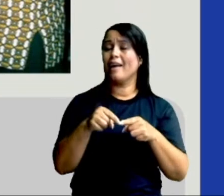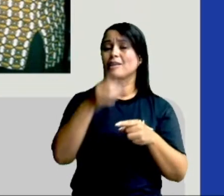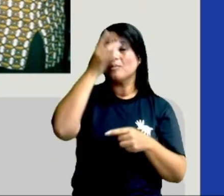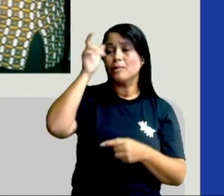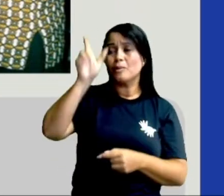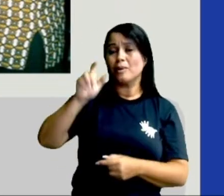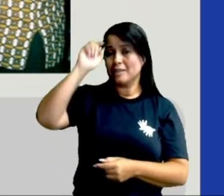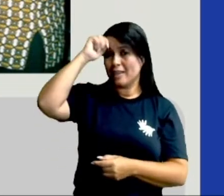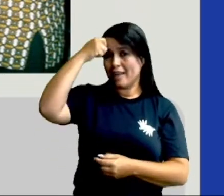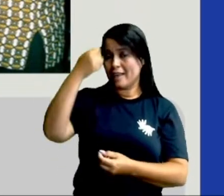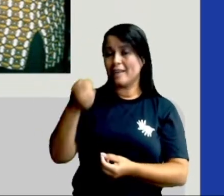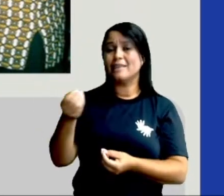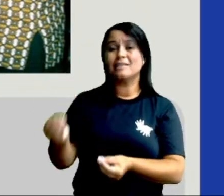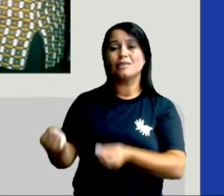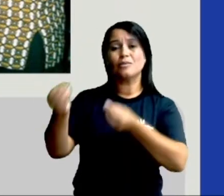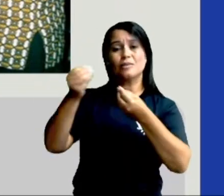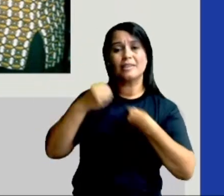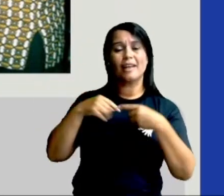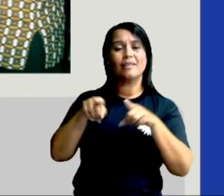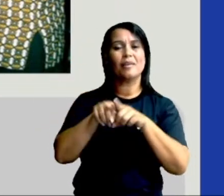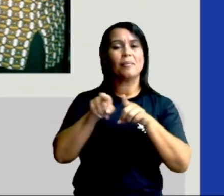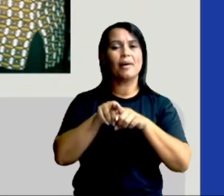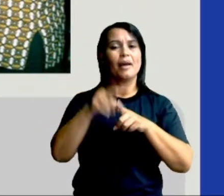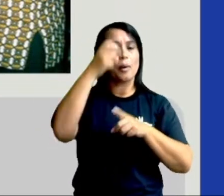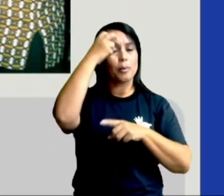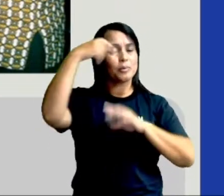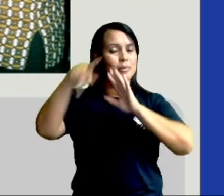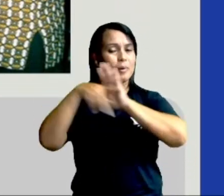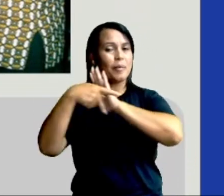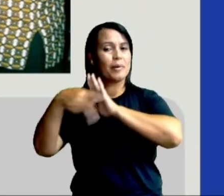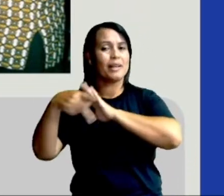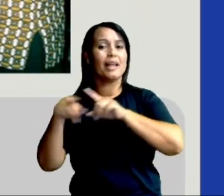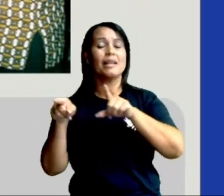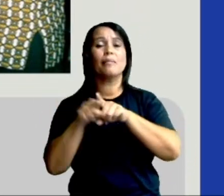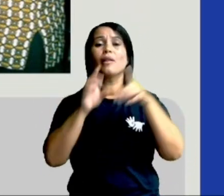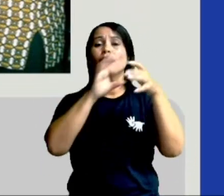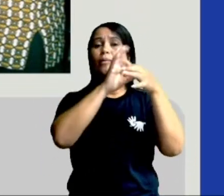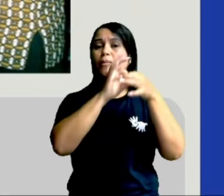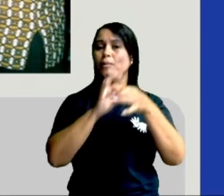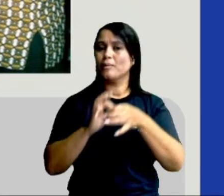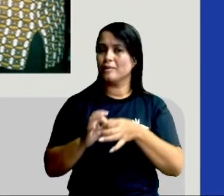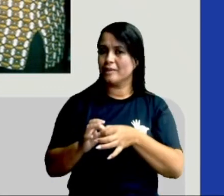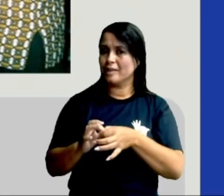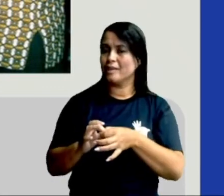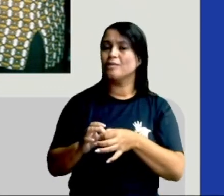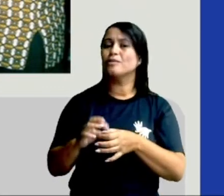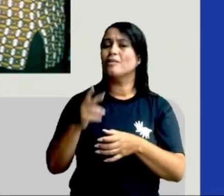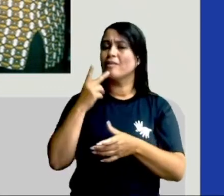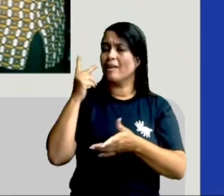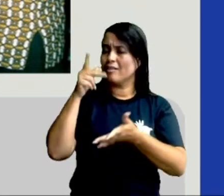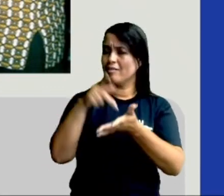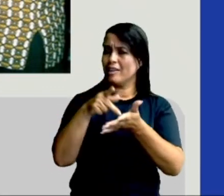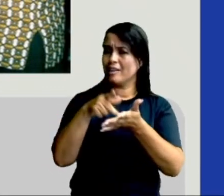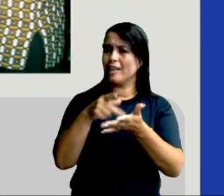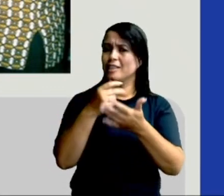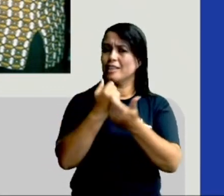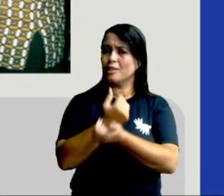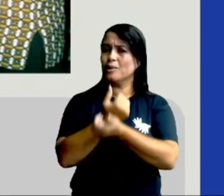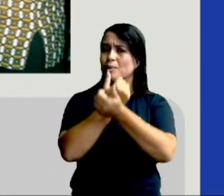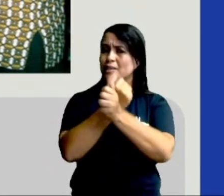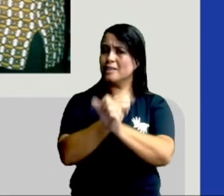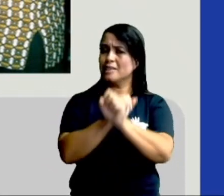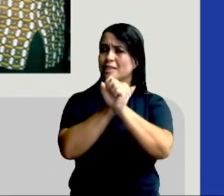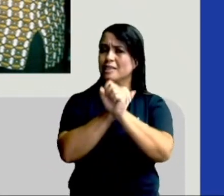afrodescendentes ao Brasil. Tá? Dentro desse contexto, é inegável que os escravos contribuíram muitíssimo